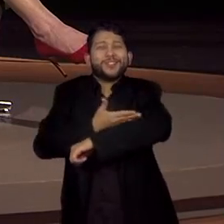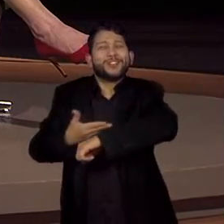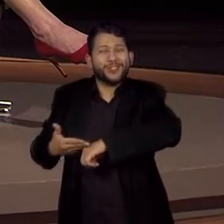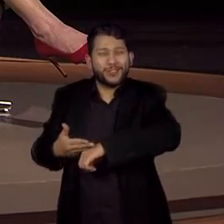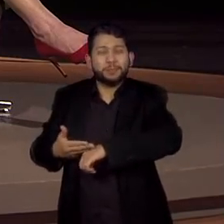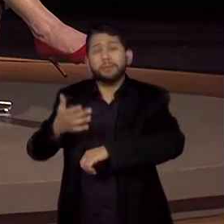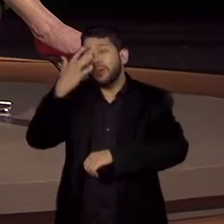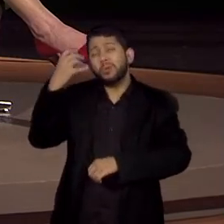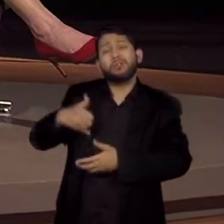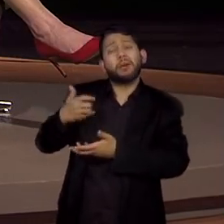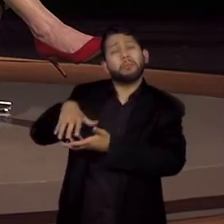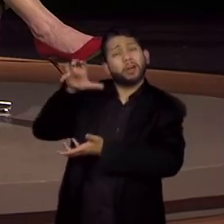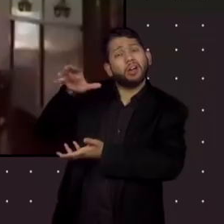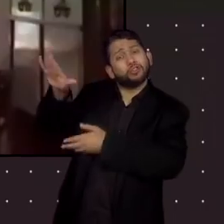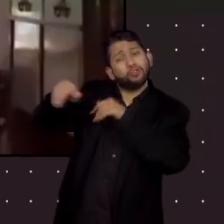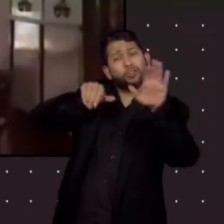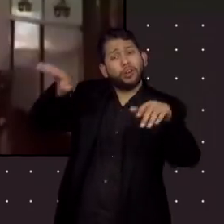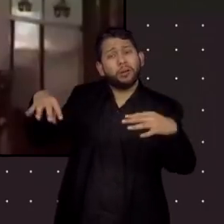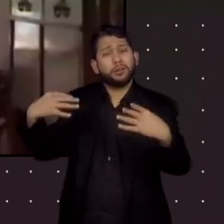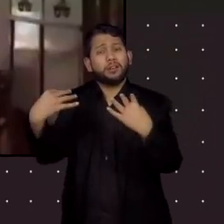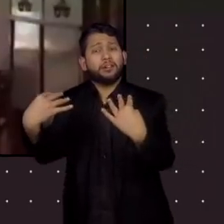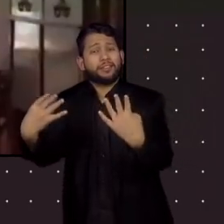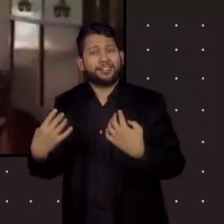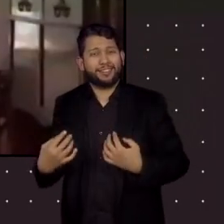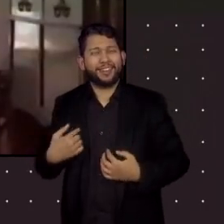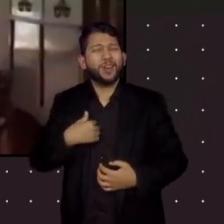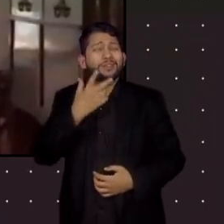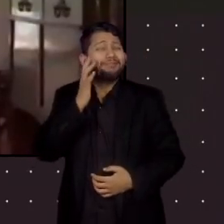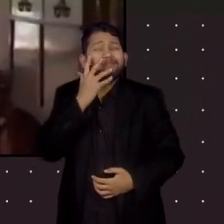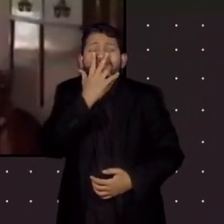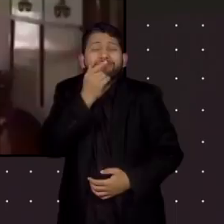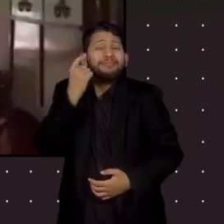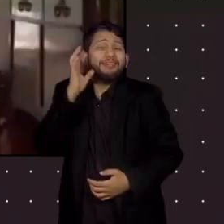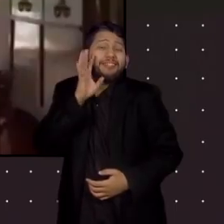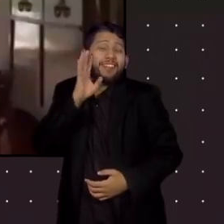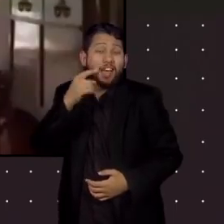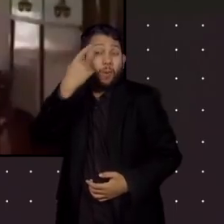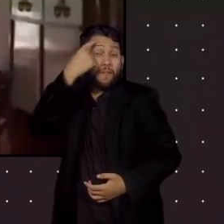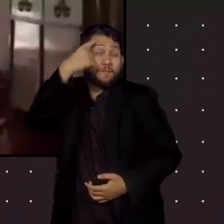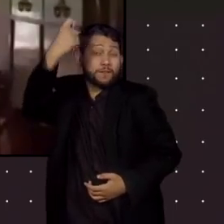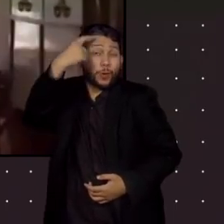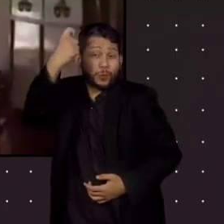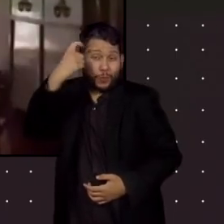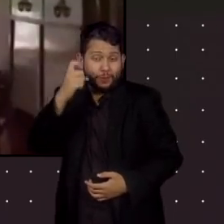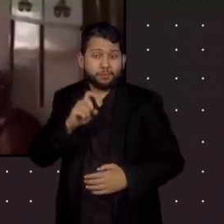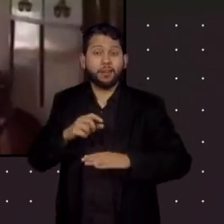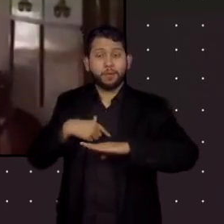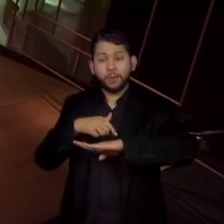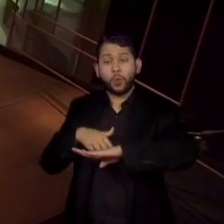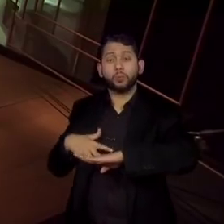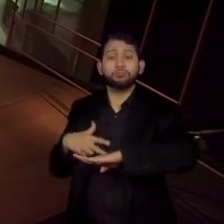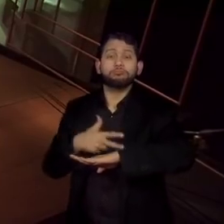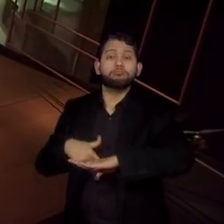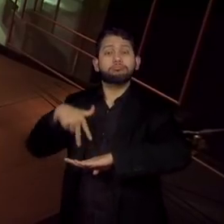mais idade, tudo. E eu ficava achando muito interessante aquilo. Eu comecei a inventar, a fazer meu próprio